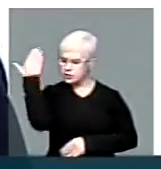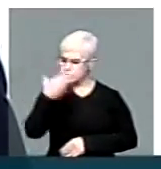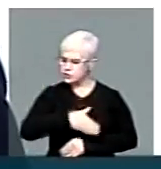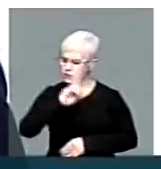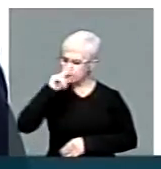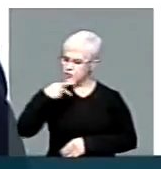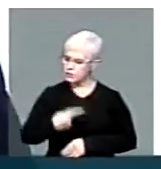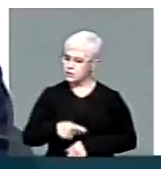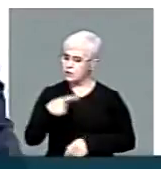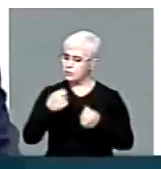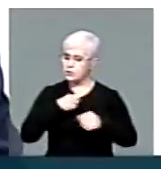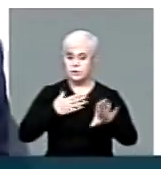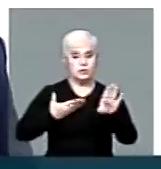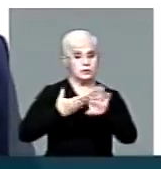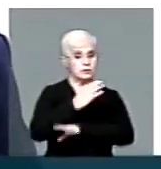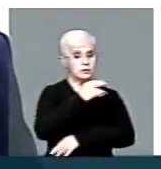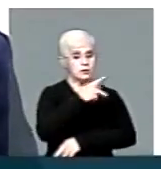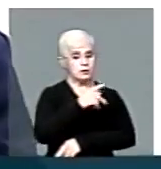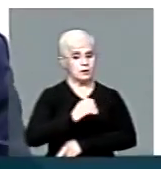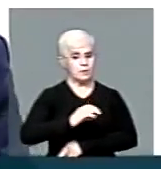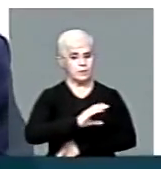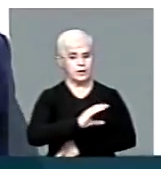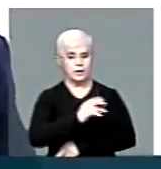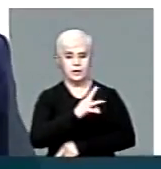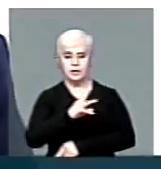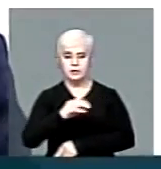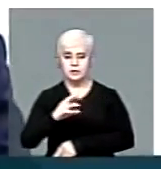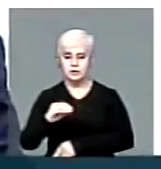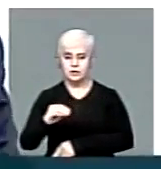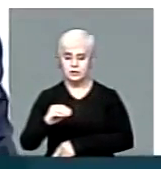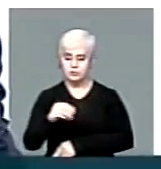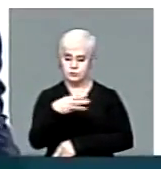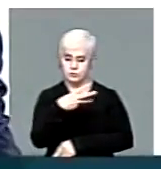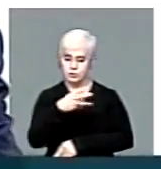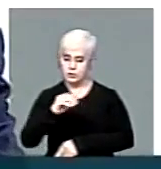pela aprovação da PEC 300. A PEC 300